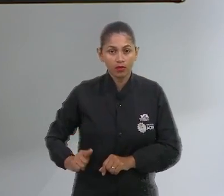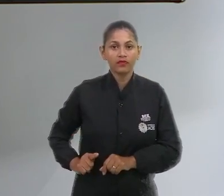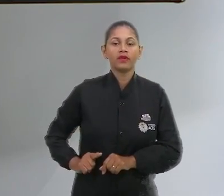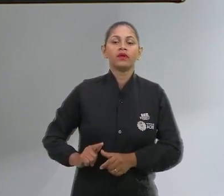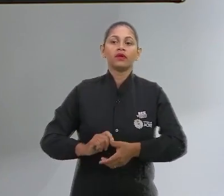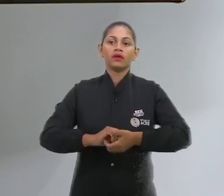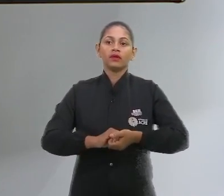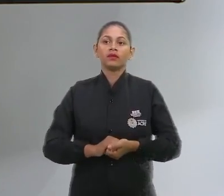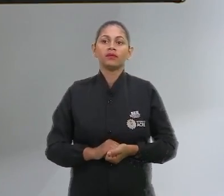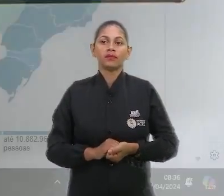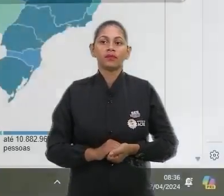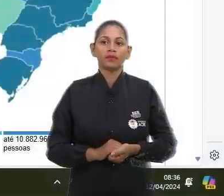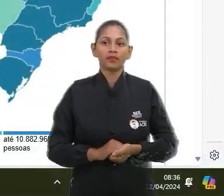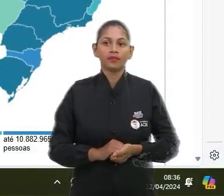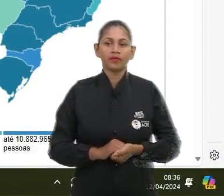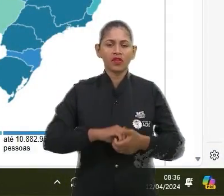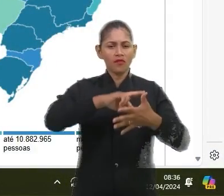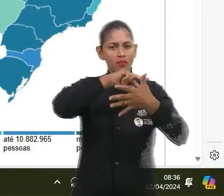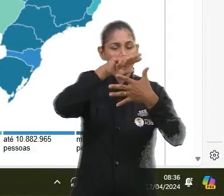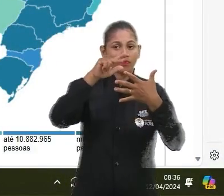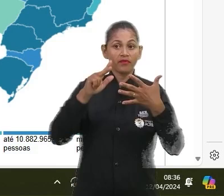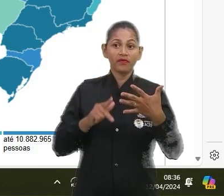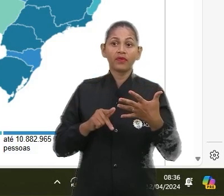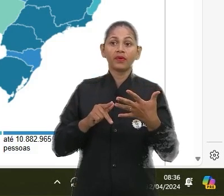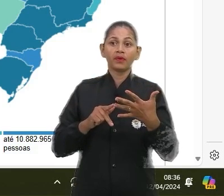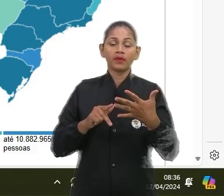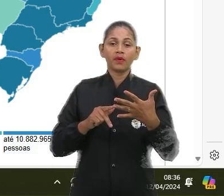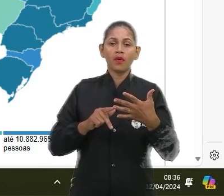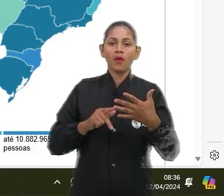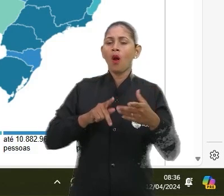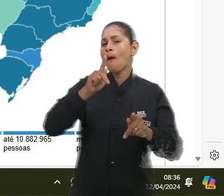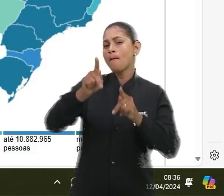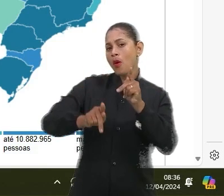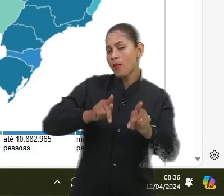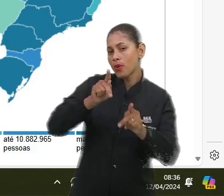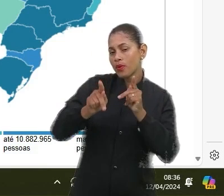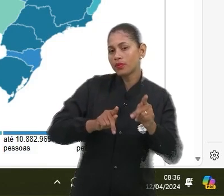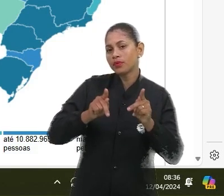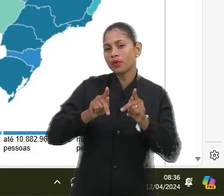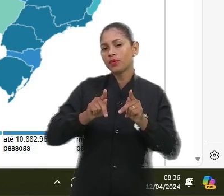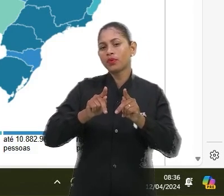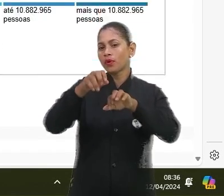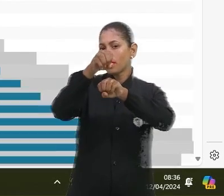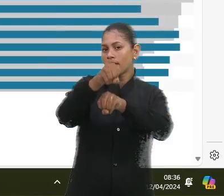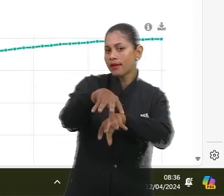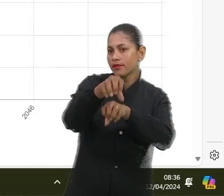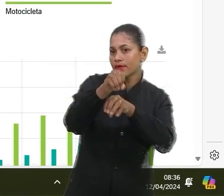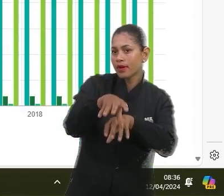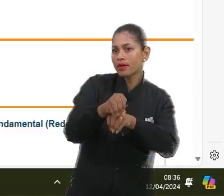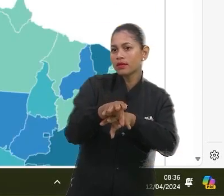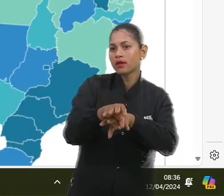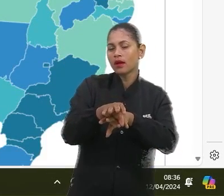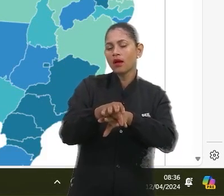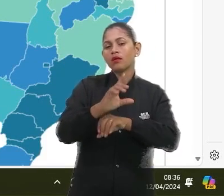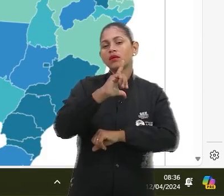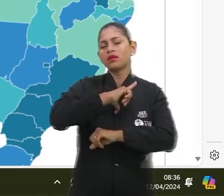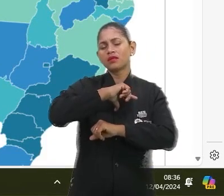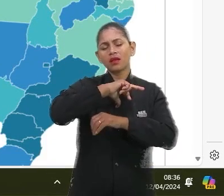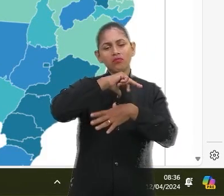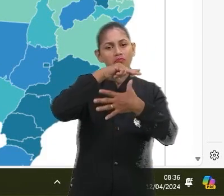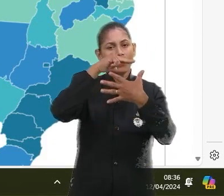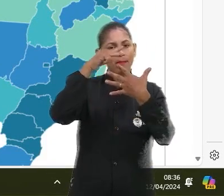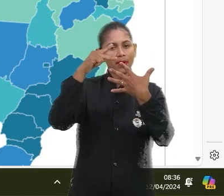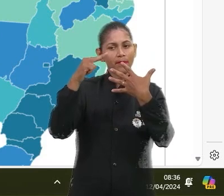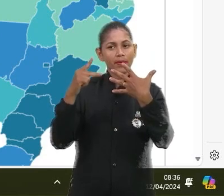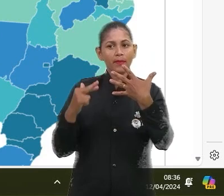executivo. Nós temos algumas variáveis, população, educação. Se eu clico aqui, eu consigo ter